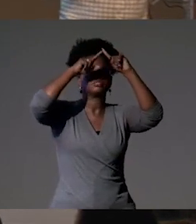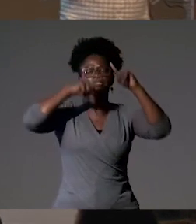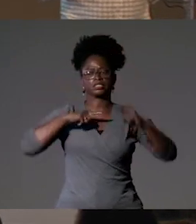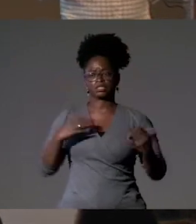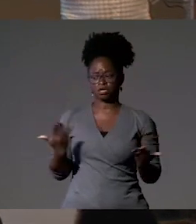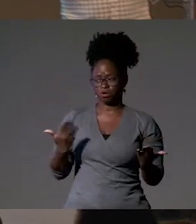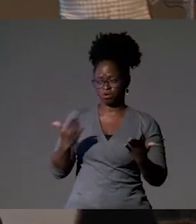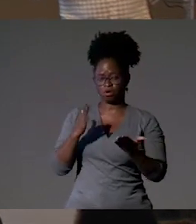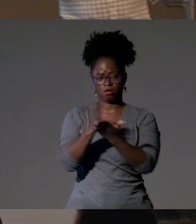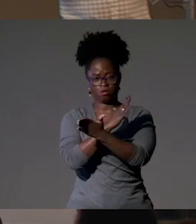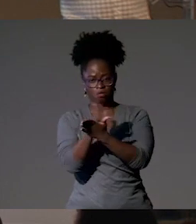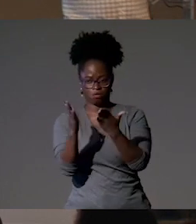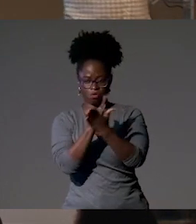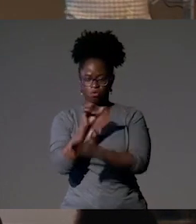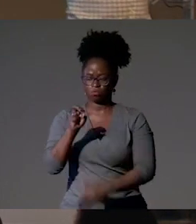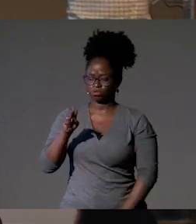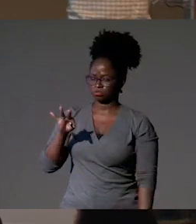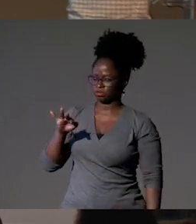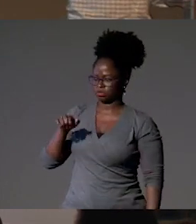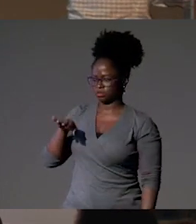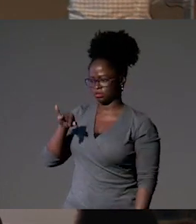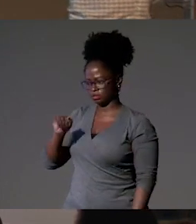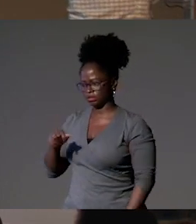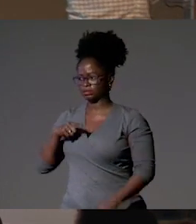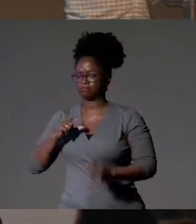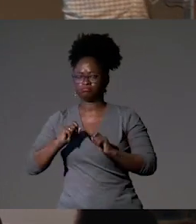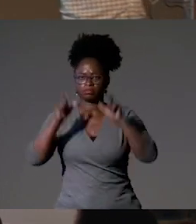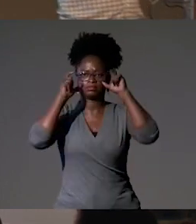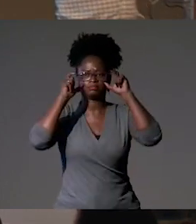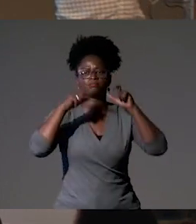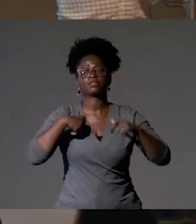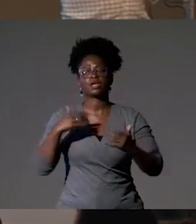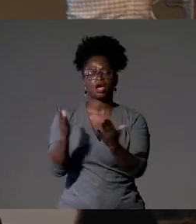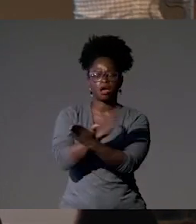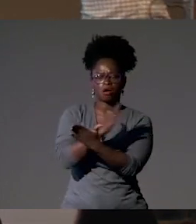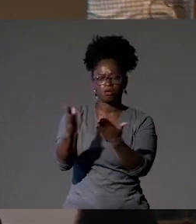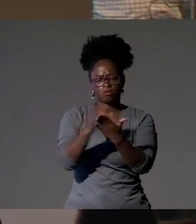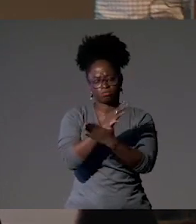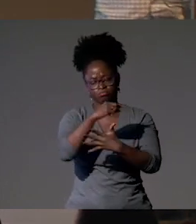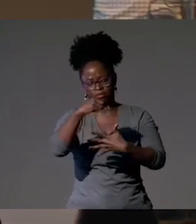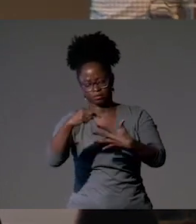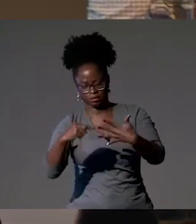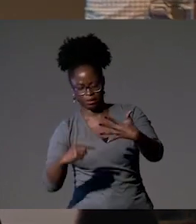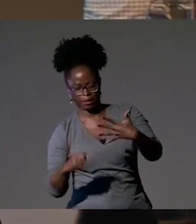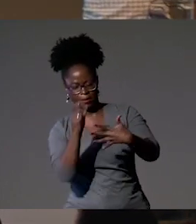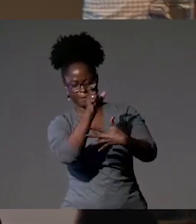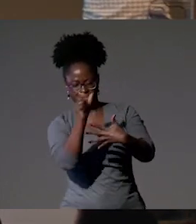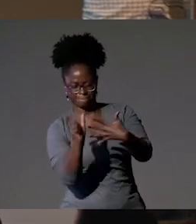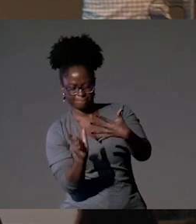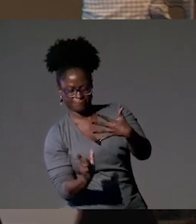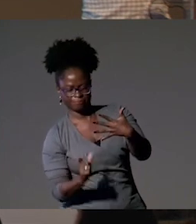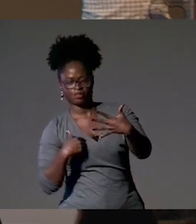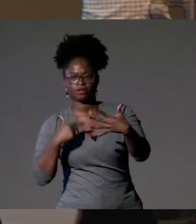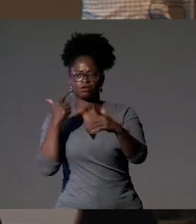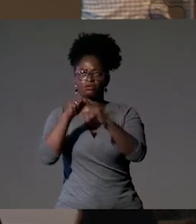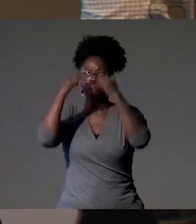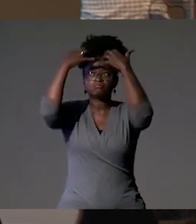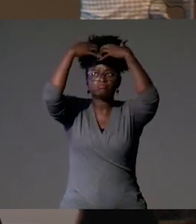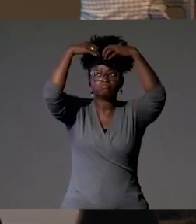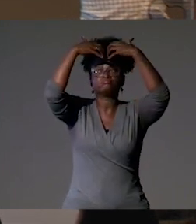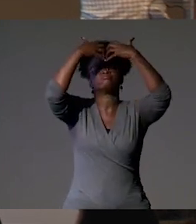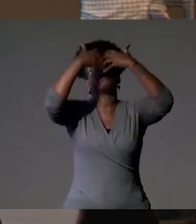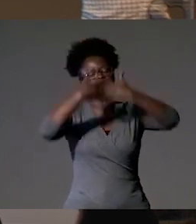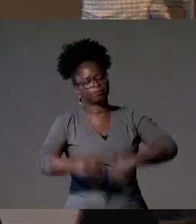recentemente descobertas e que têm também um fator ativador. Então, todas essas substâncias juntas vão criando um sistema de funcionamento do nosso cérebro